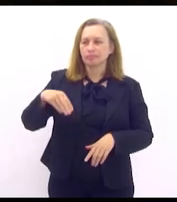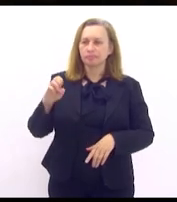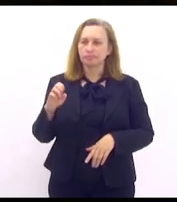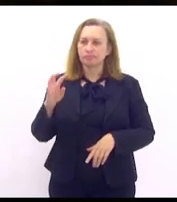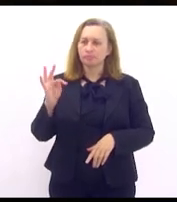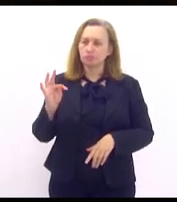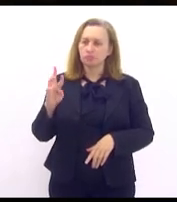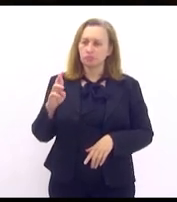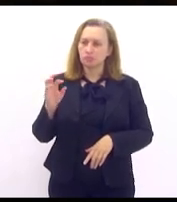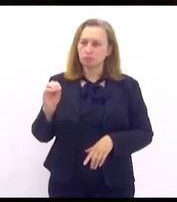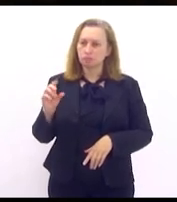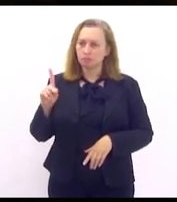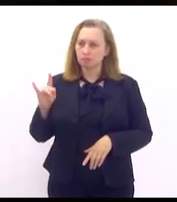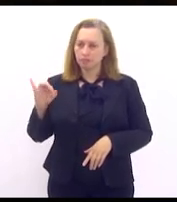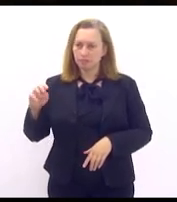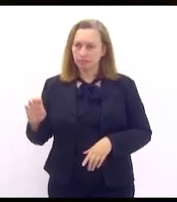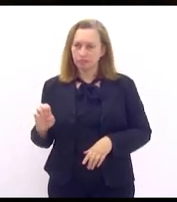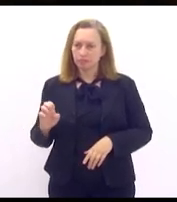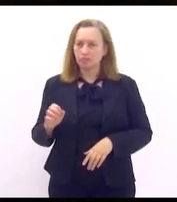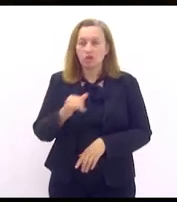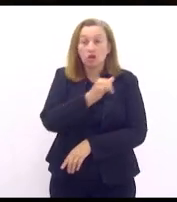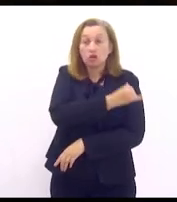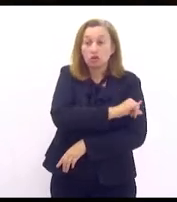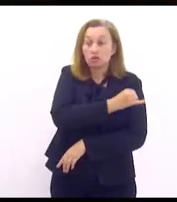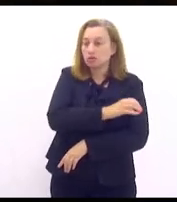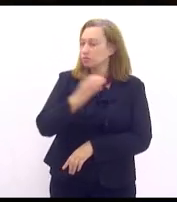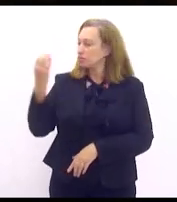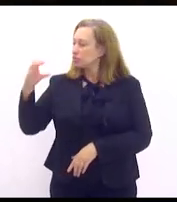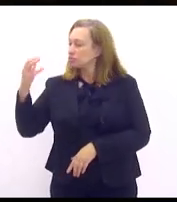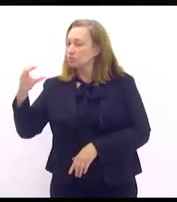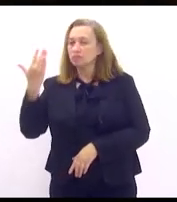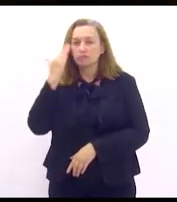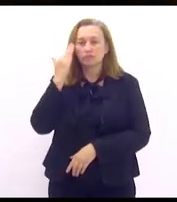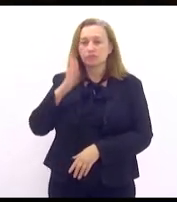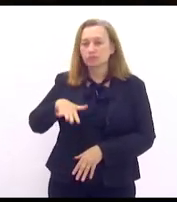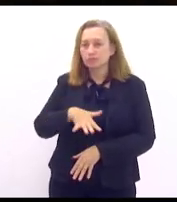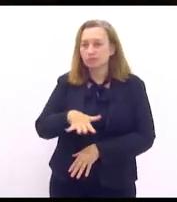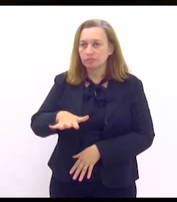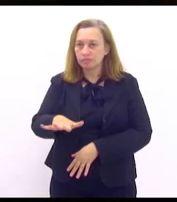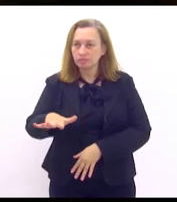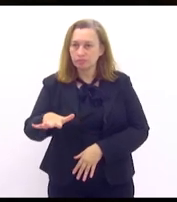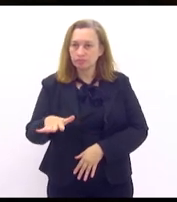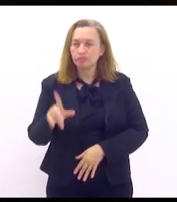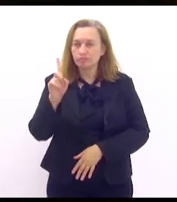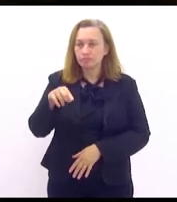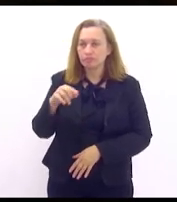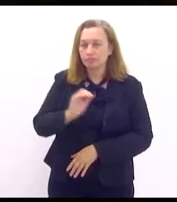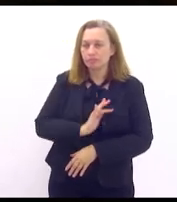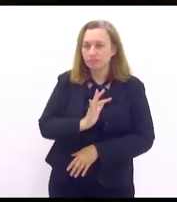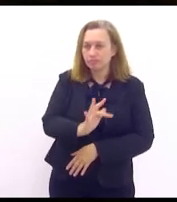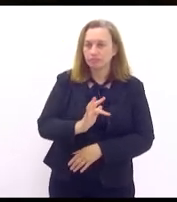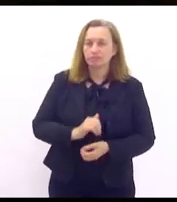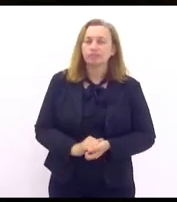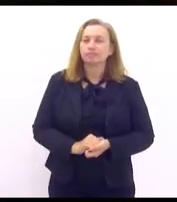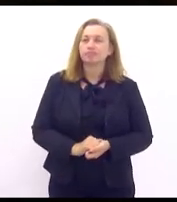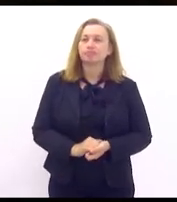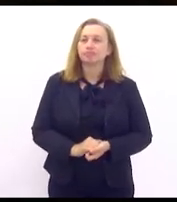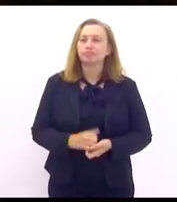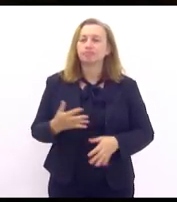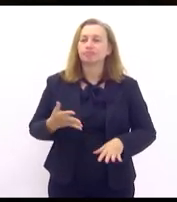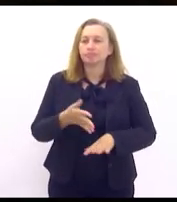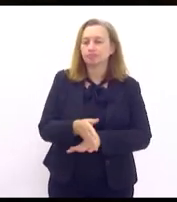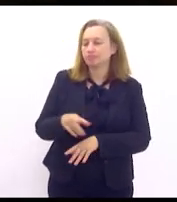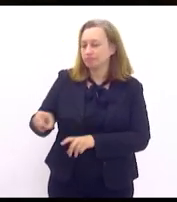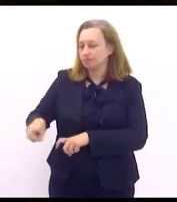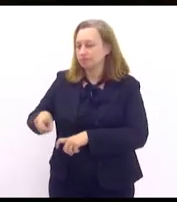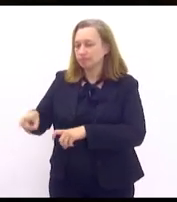O eixo apenas Rio-Niterói, que entenda a periferia dessa própria região metropolitana, que é a Baixada Fluminense, que chegue no